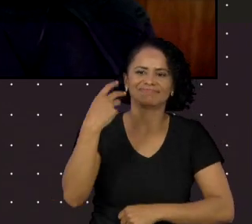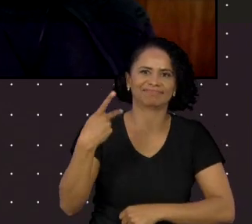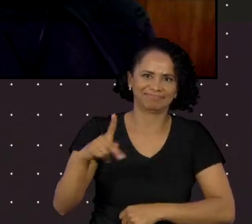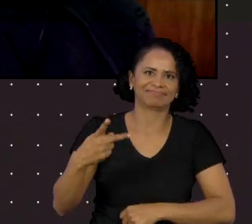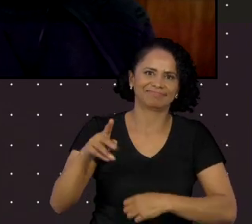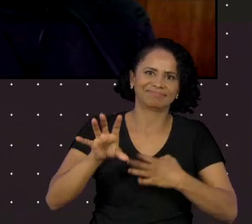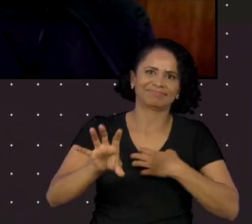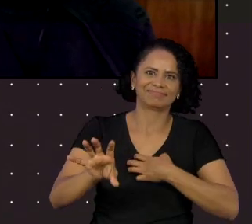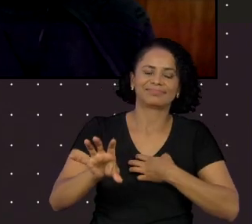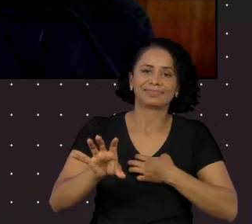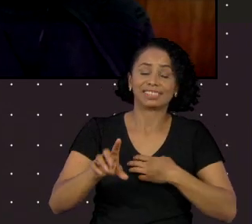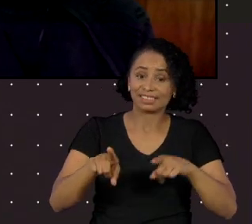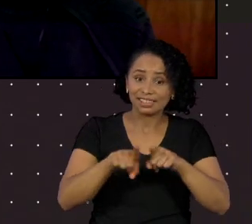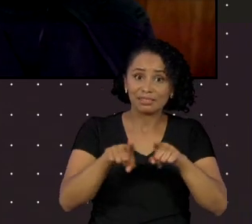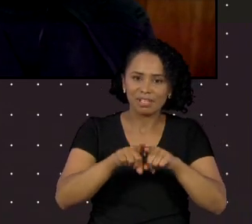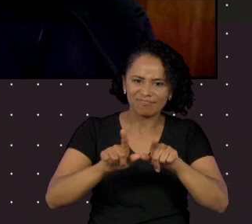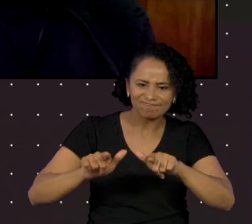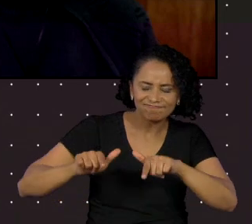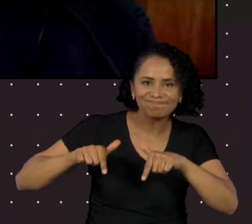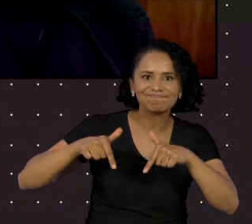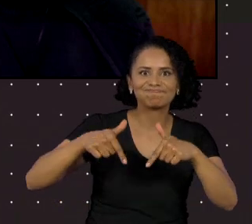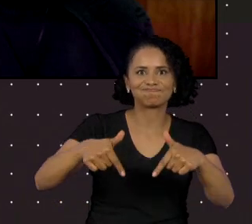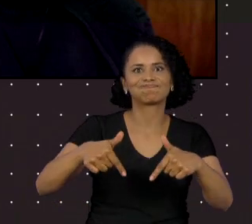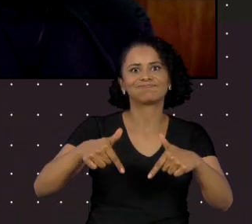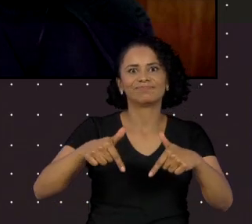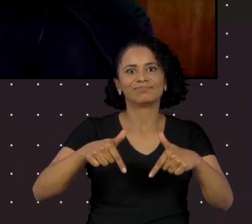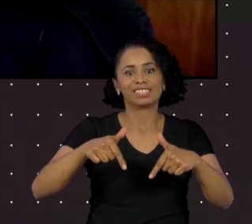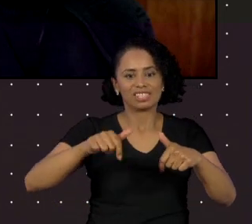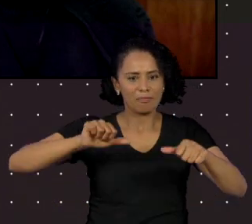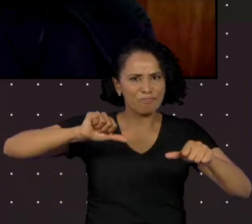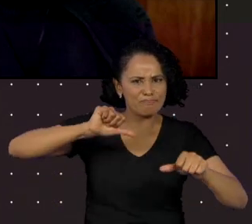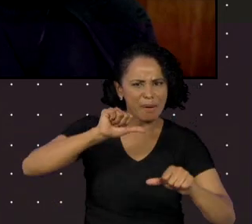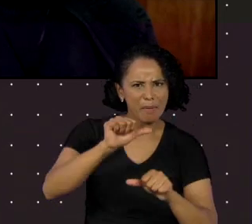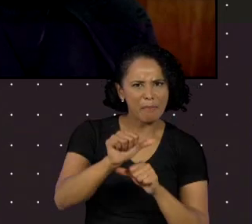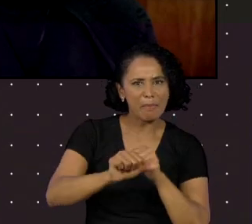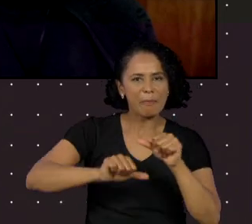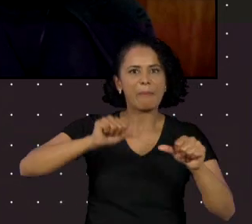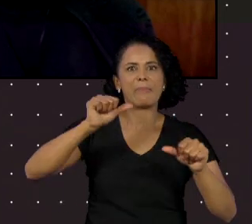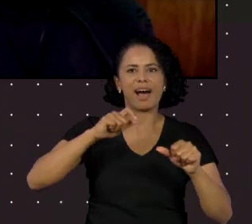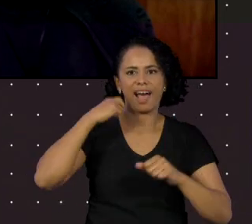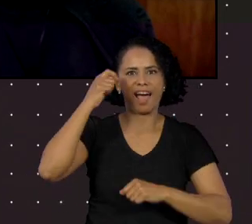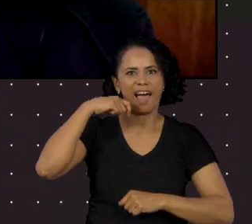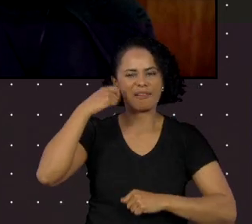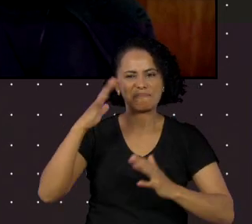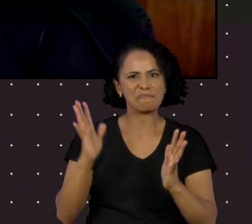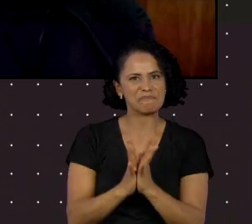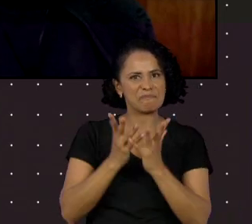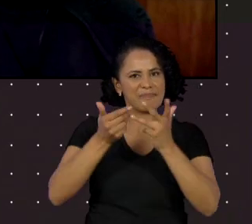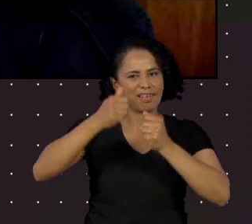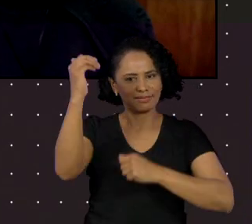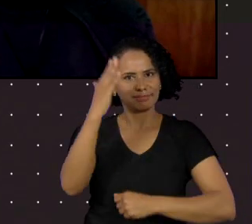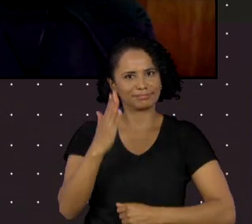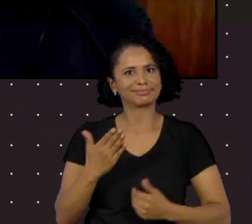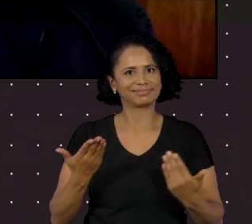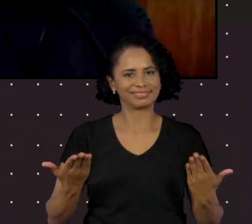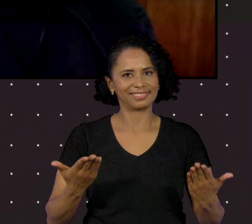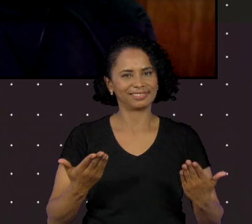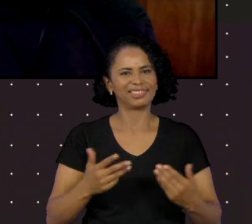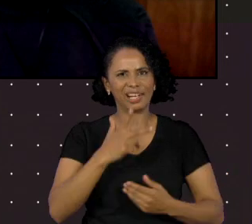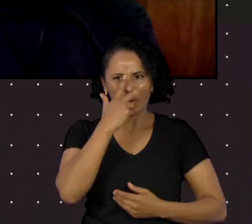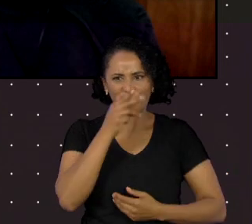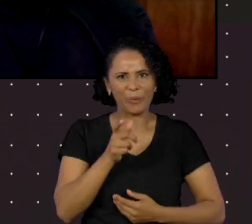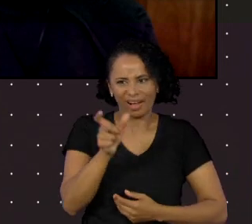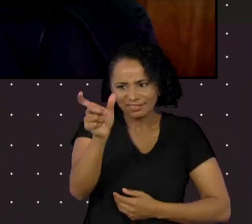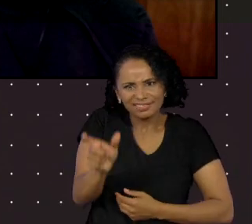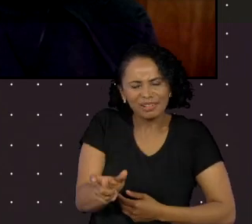a partir daí, ser e se tornar uma das grandes atrizes brasileiras. Eu acho que a Débora fez um